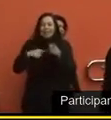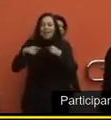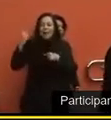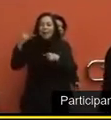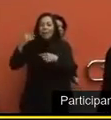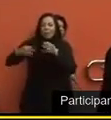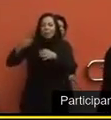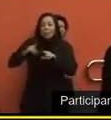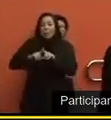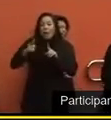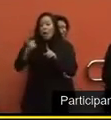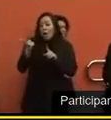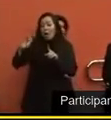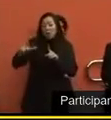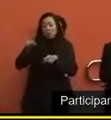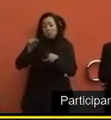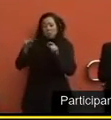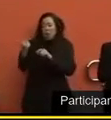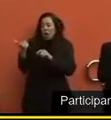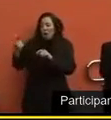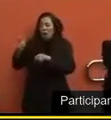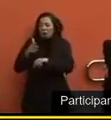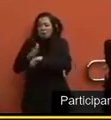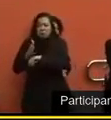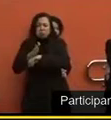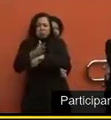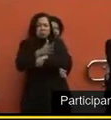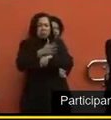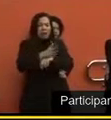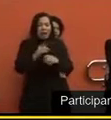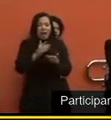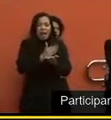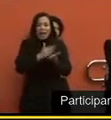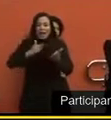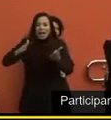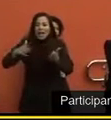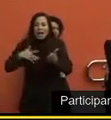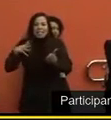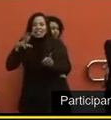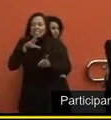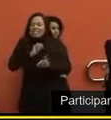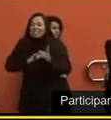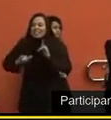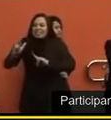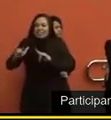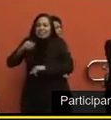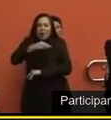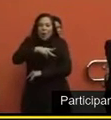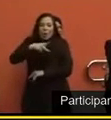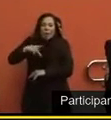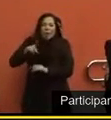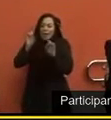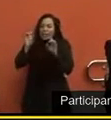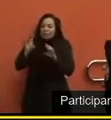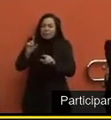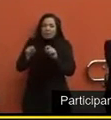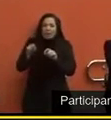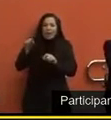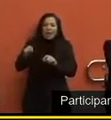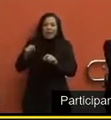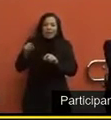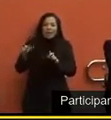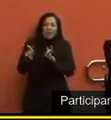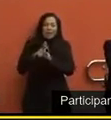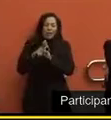justiça, mas também aqueles que preferiam outras carreiras e, ao longo do concurso, se apaixonaram pelo Ministério Público e, especialmente, por essa